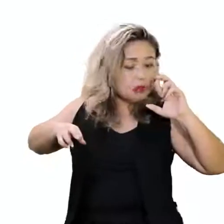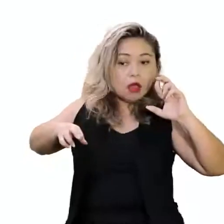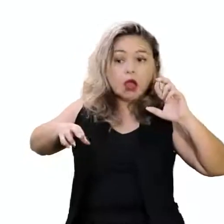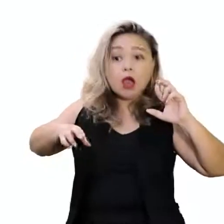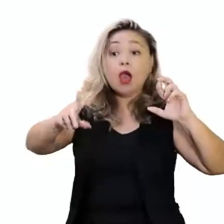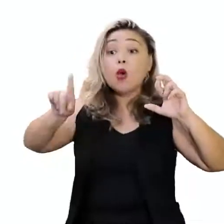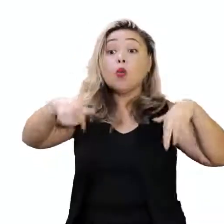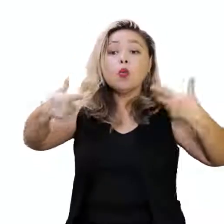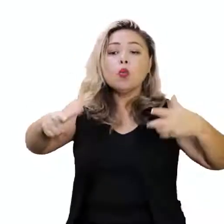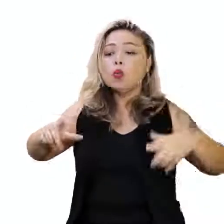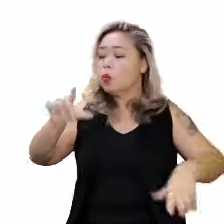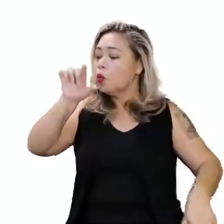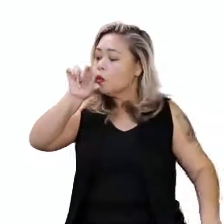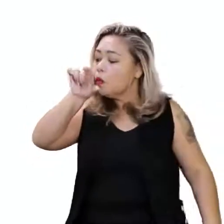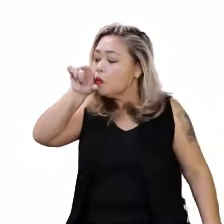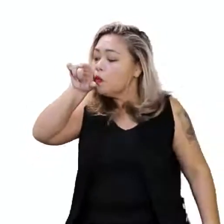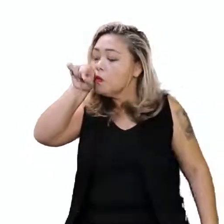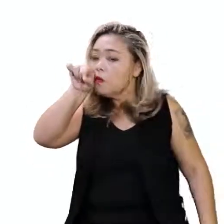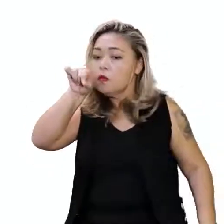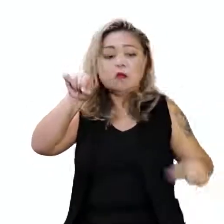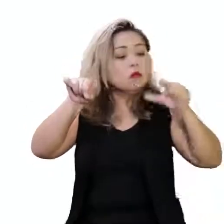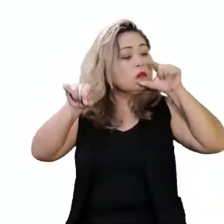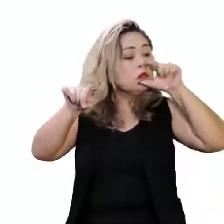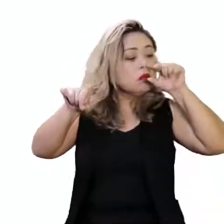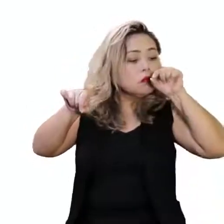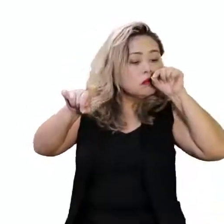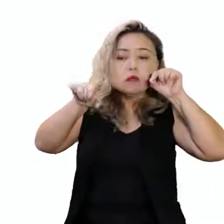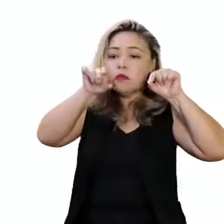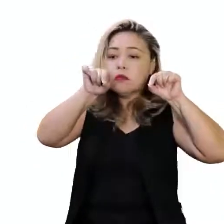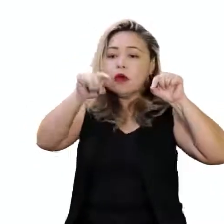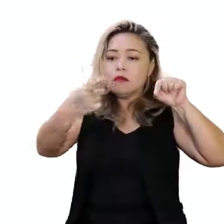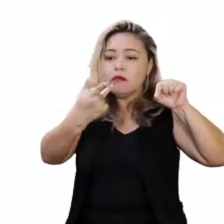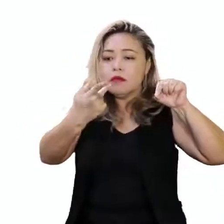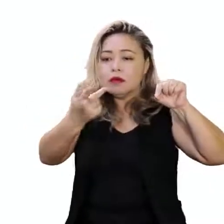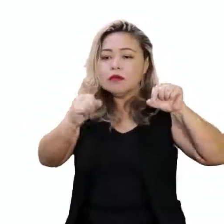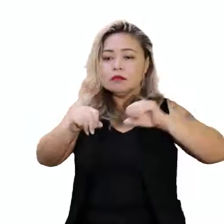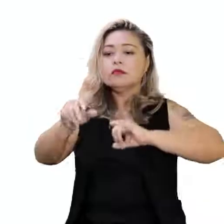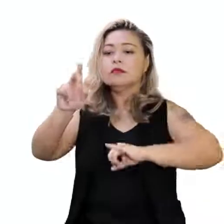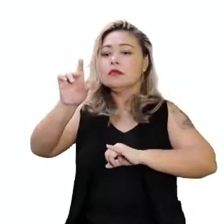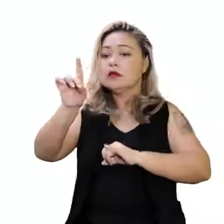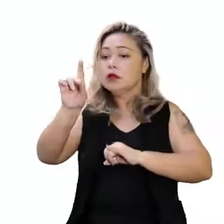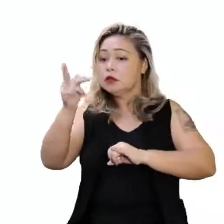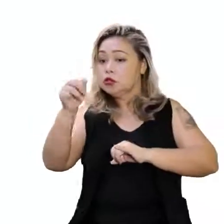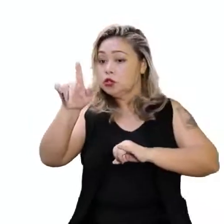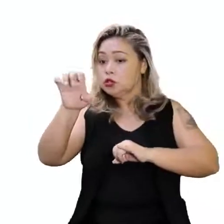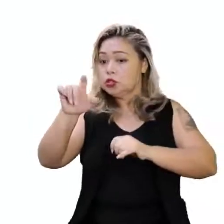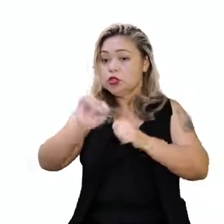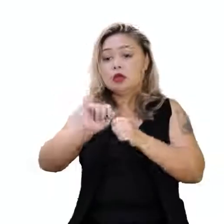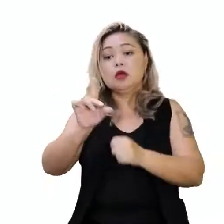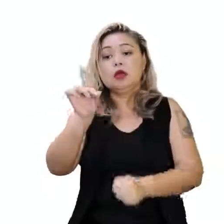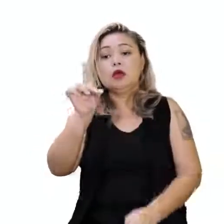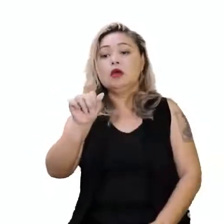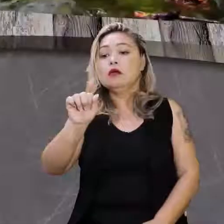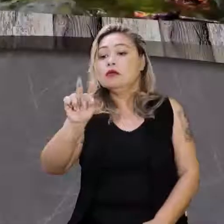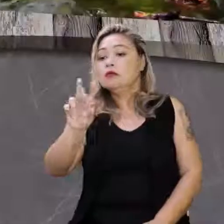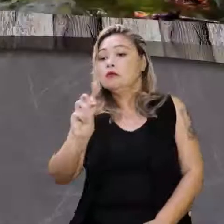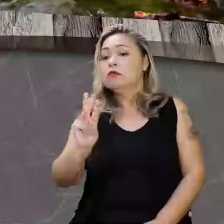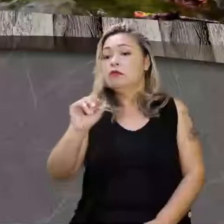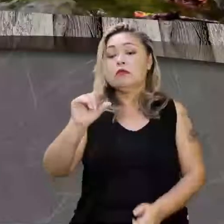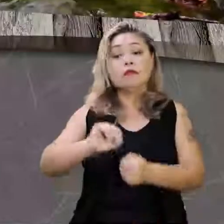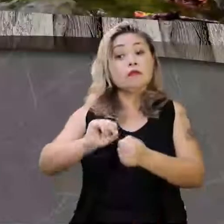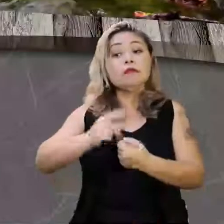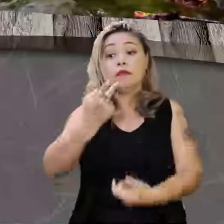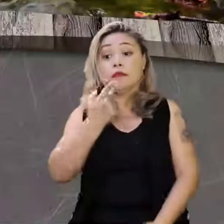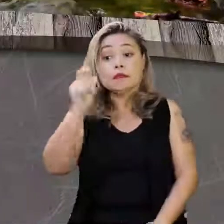No tamanho e no formato dos bicos. Lembra quando a gente estava falando sobre Charles Darwin? Olha aqui para mim. E aí a